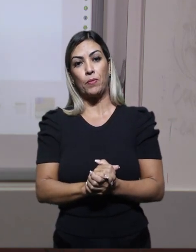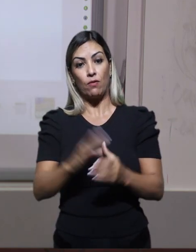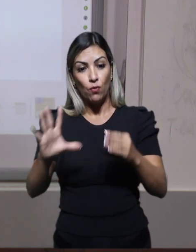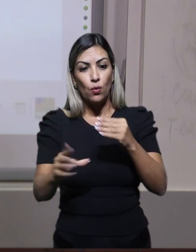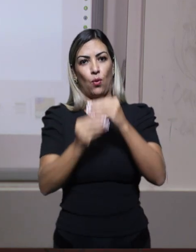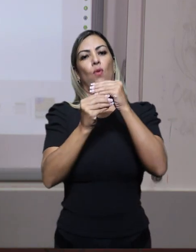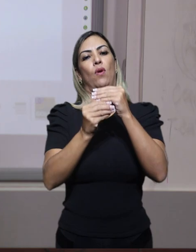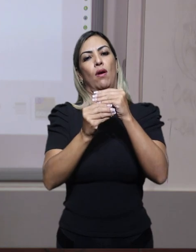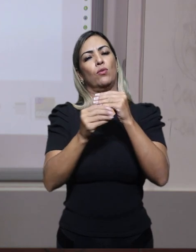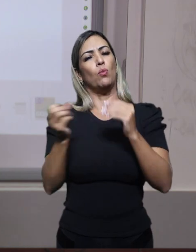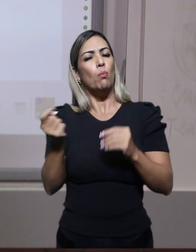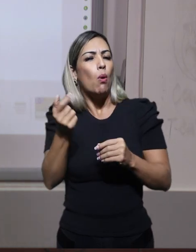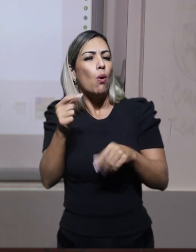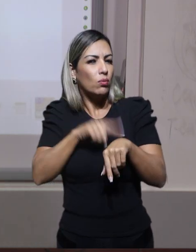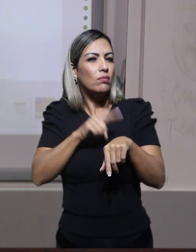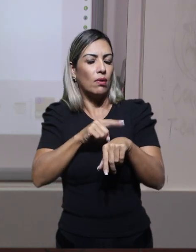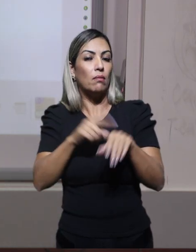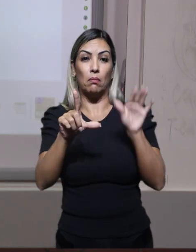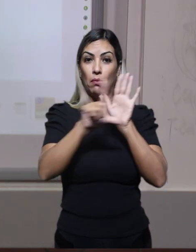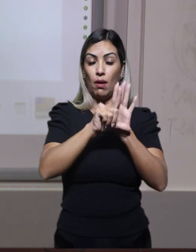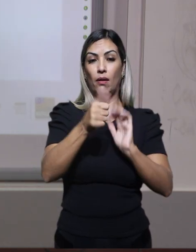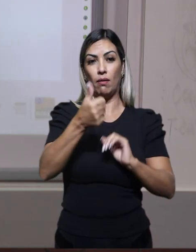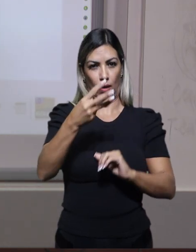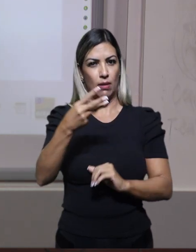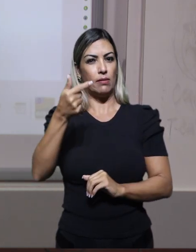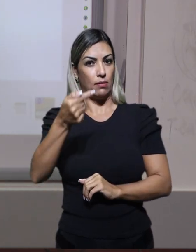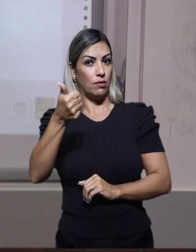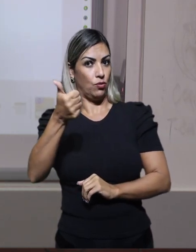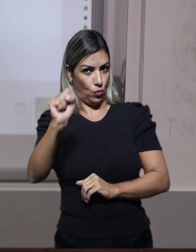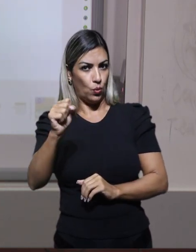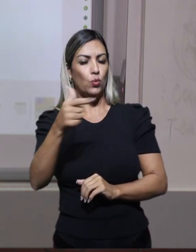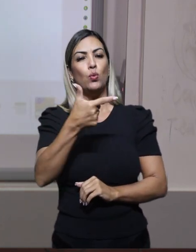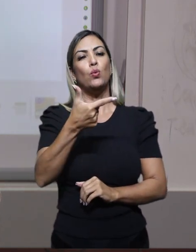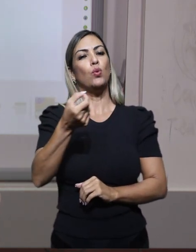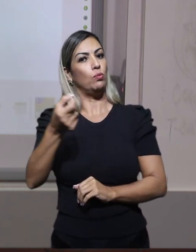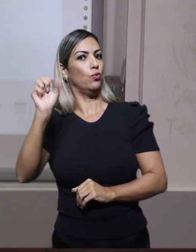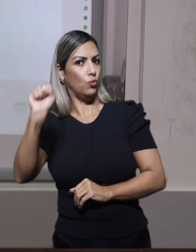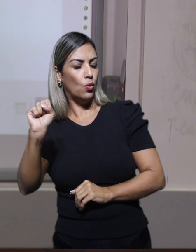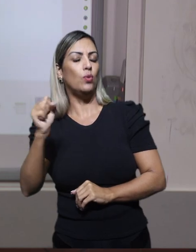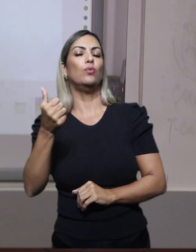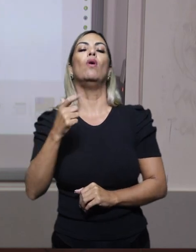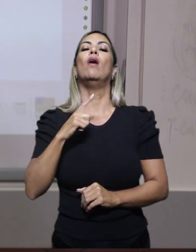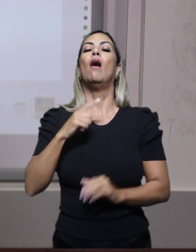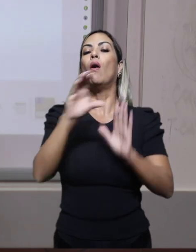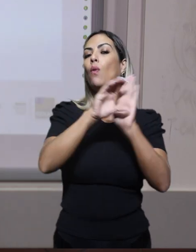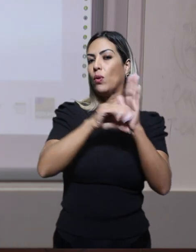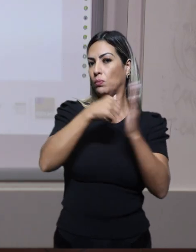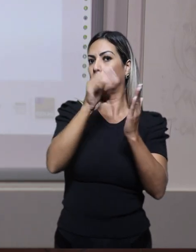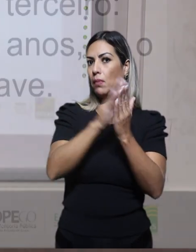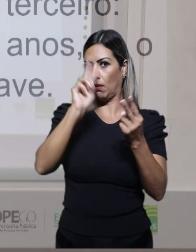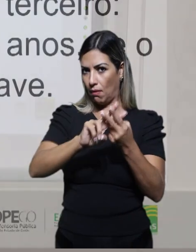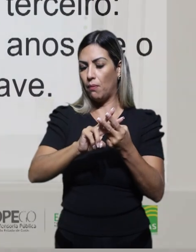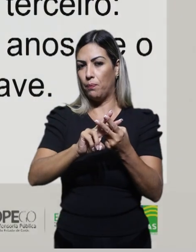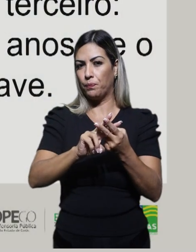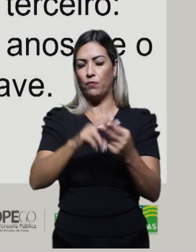inserido recentemente com a Lei 13.718 de 2018 no Código Penal. Vamos ler o crime e daqui a